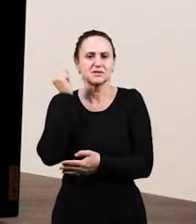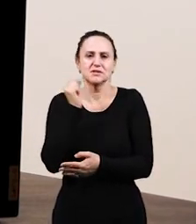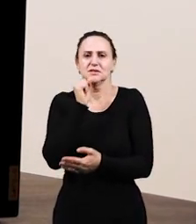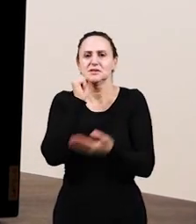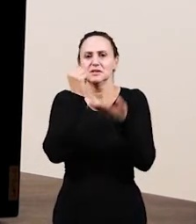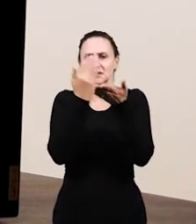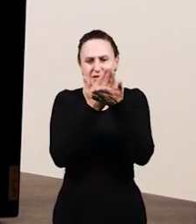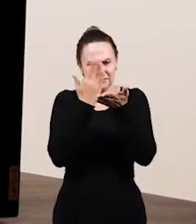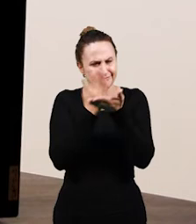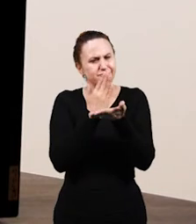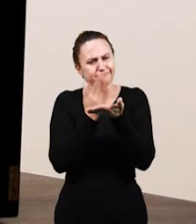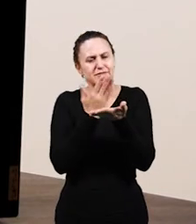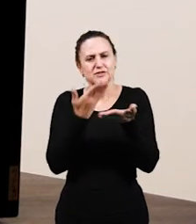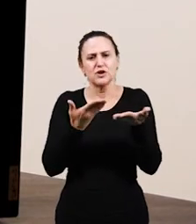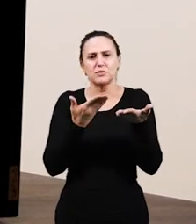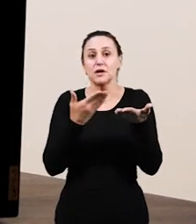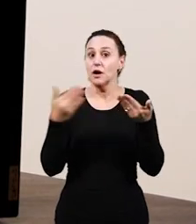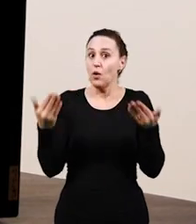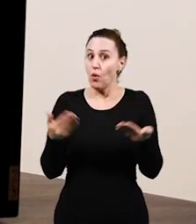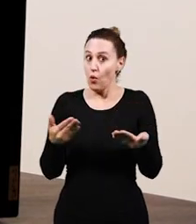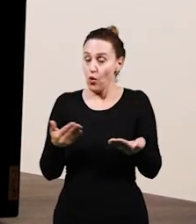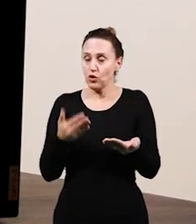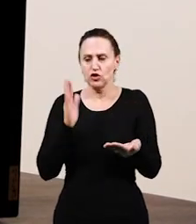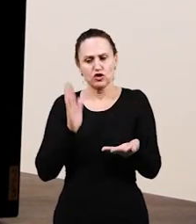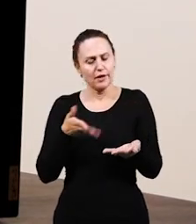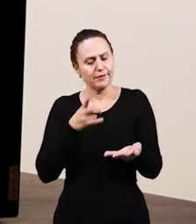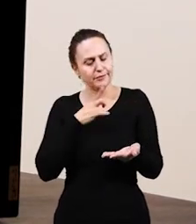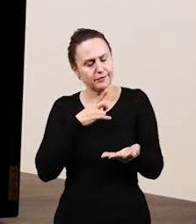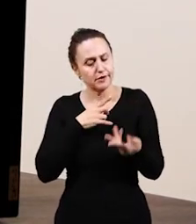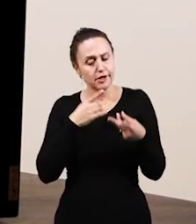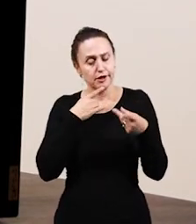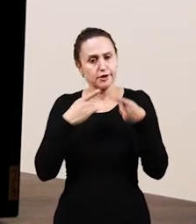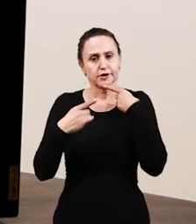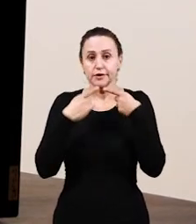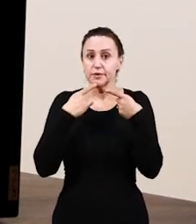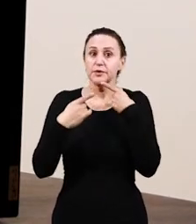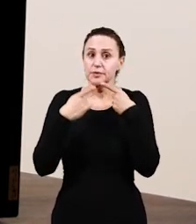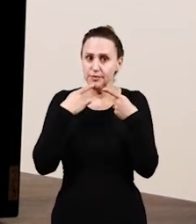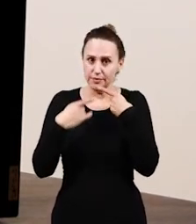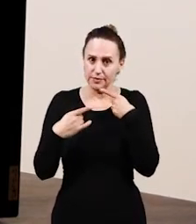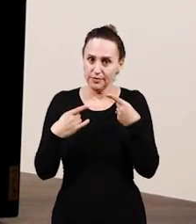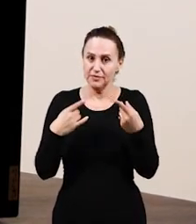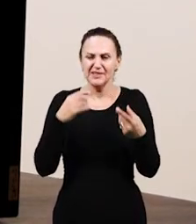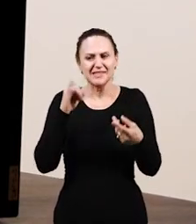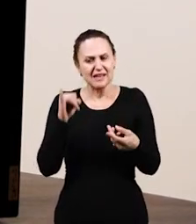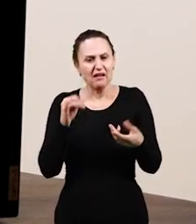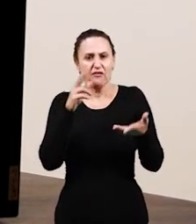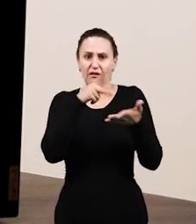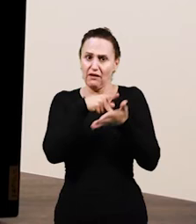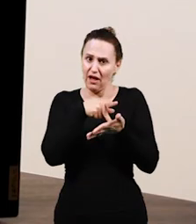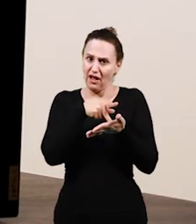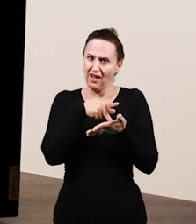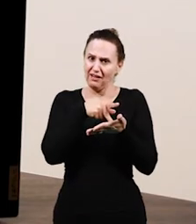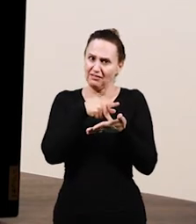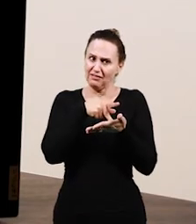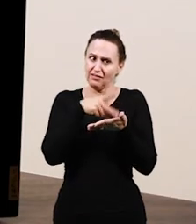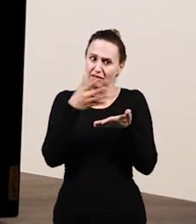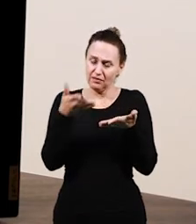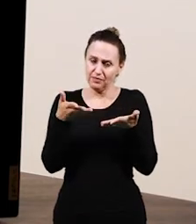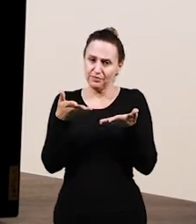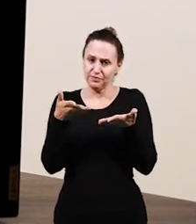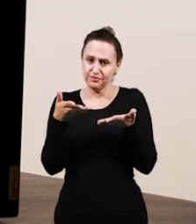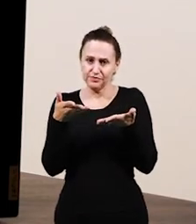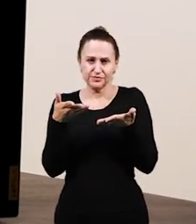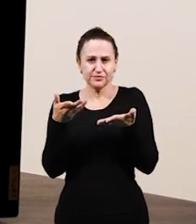dele hoje em dia já tem aí uma discussão que se foi ele mesmo que disse tudo que